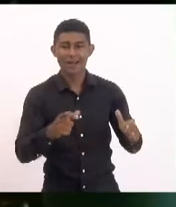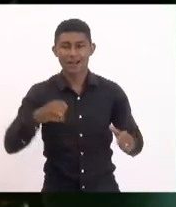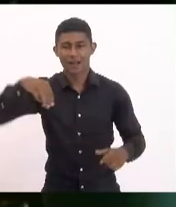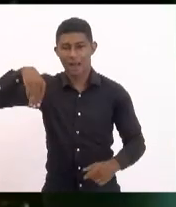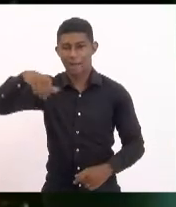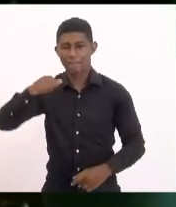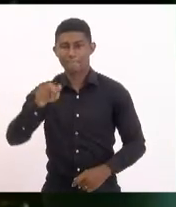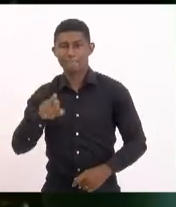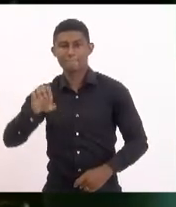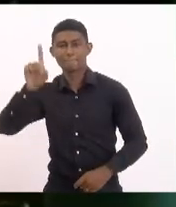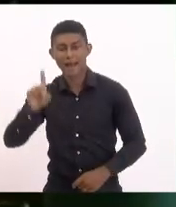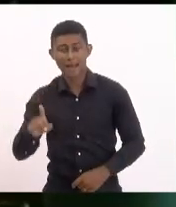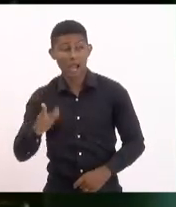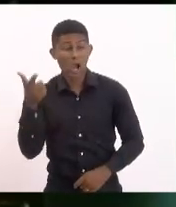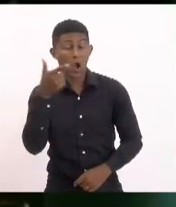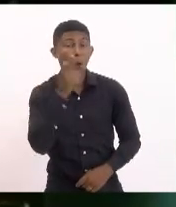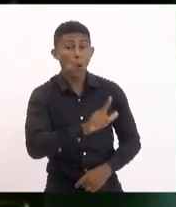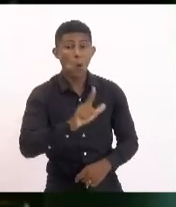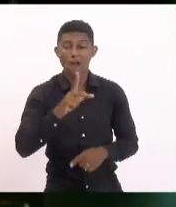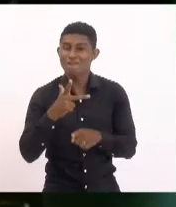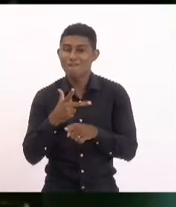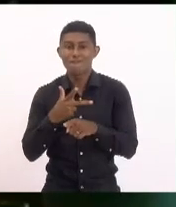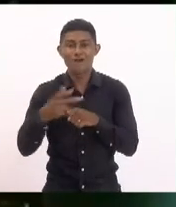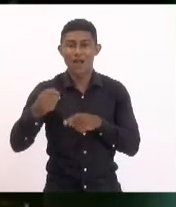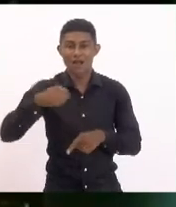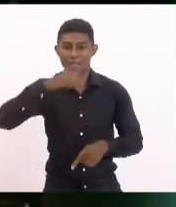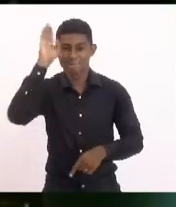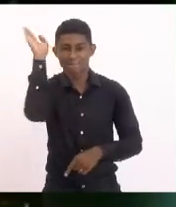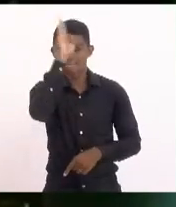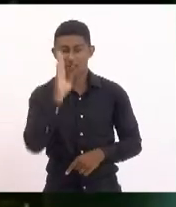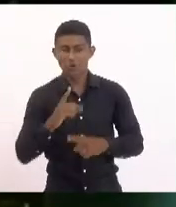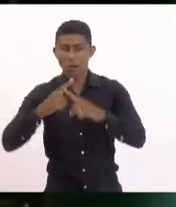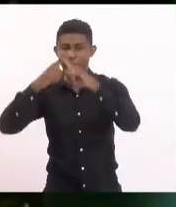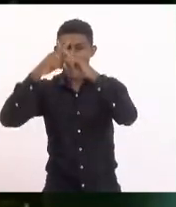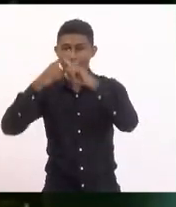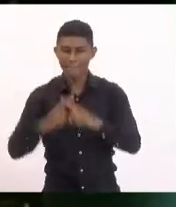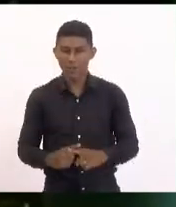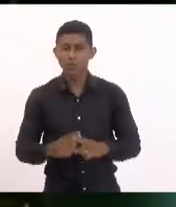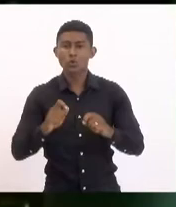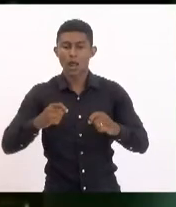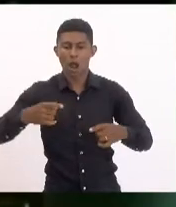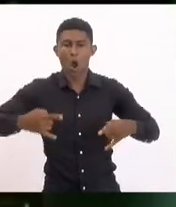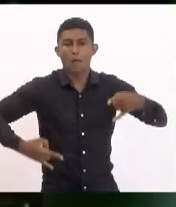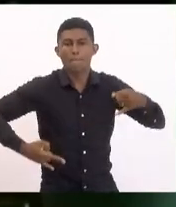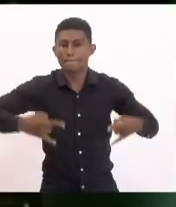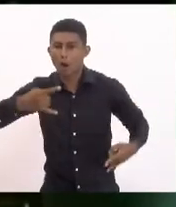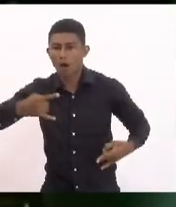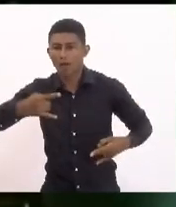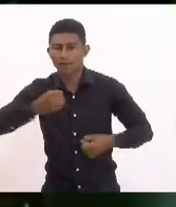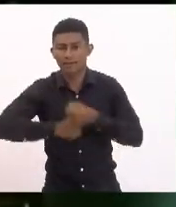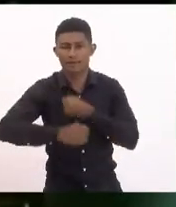ganhou a fase nacional do torneio Brasil de Robótica de 2021 na